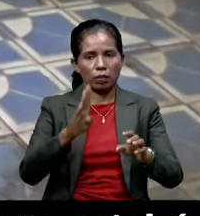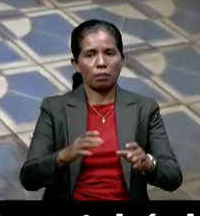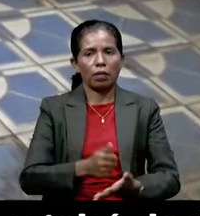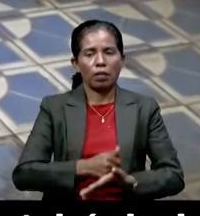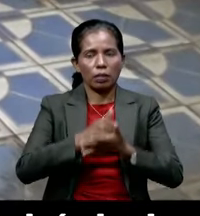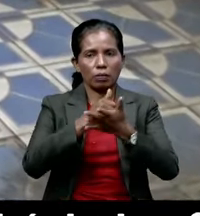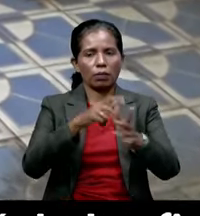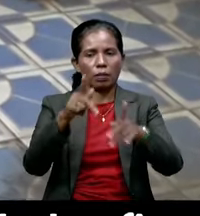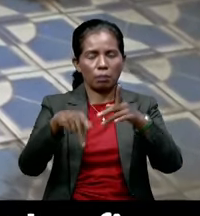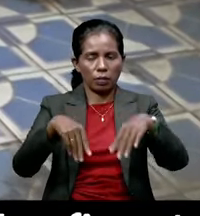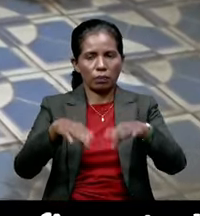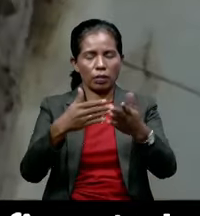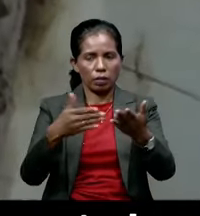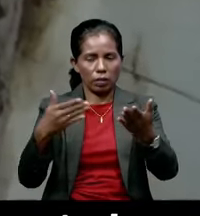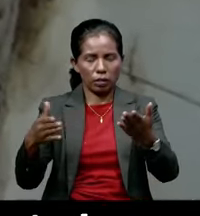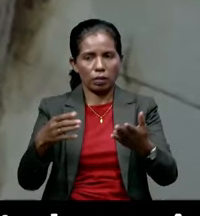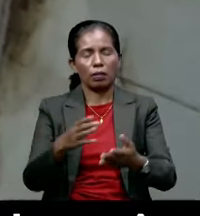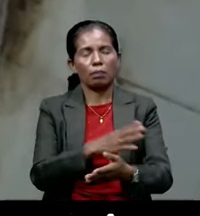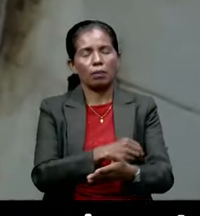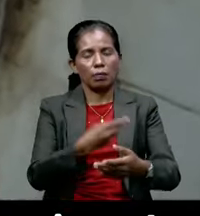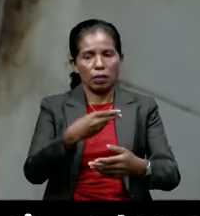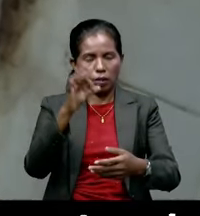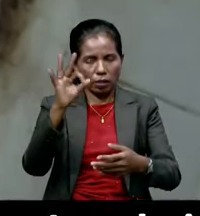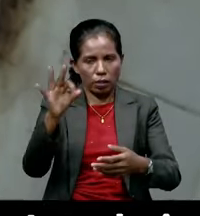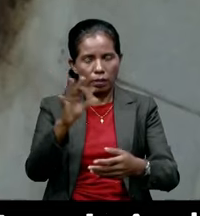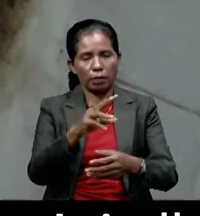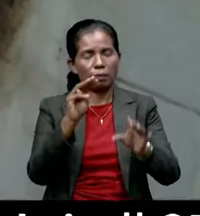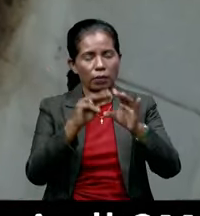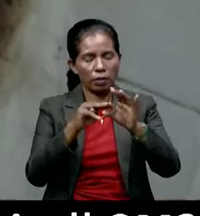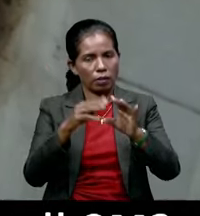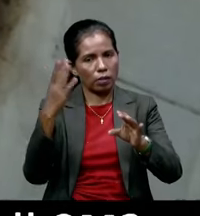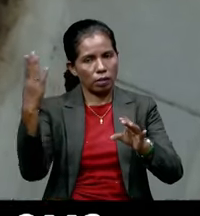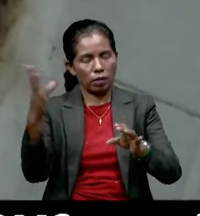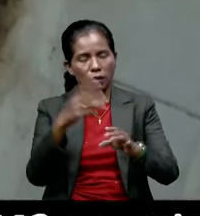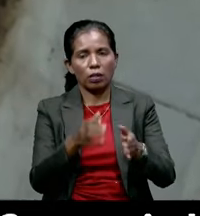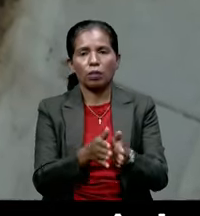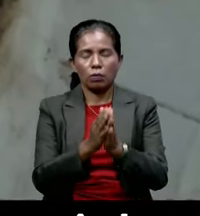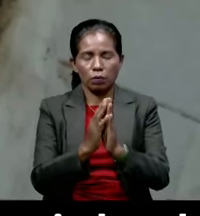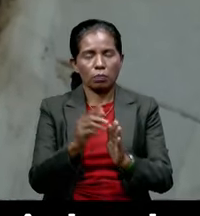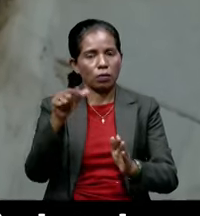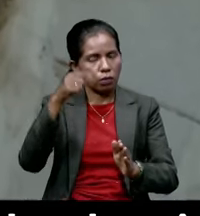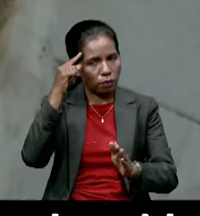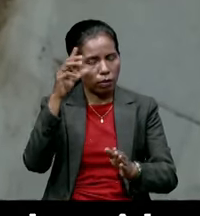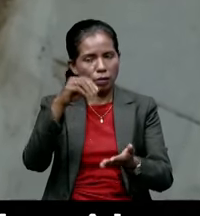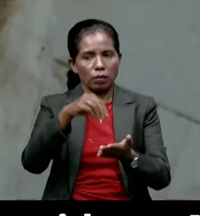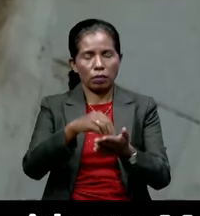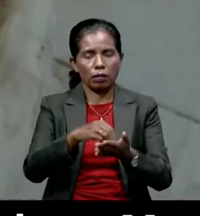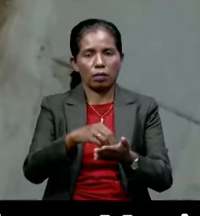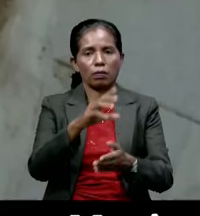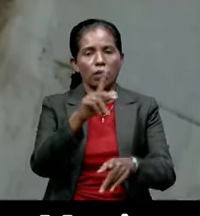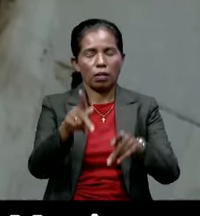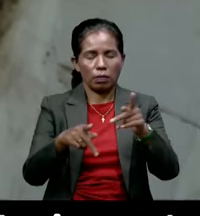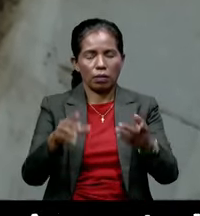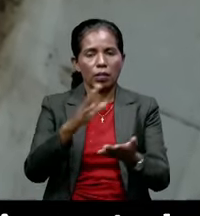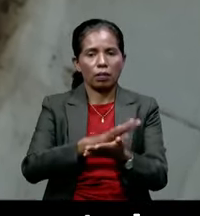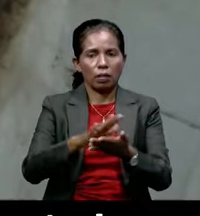facilita vendedor no comprador sira soebe. Vendedor sira iha Mercado refere mos, exige Governo, atu monta pessoal saneamento iha Mercado